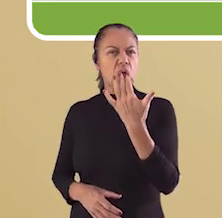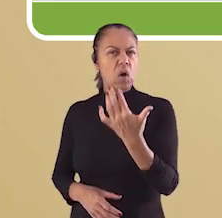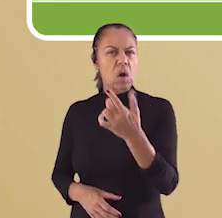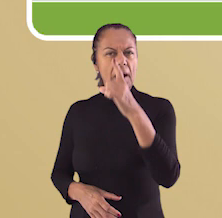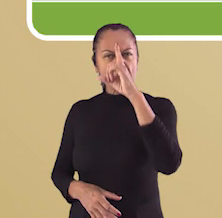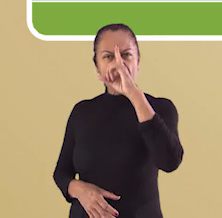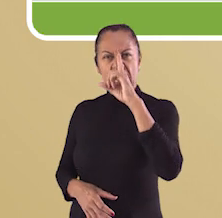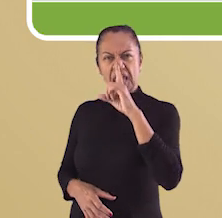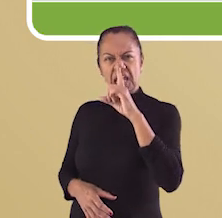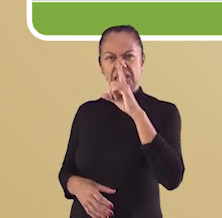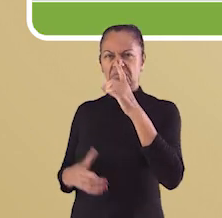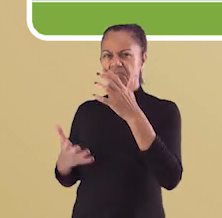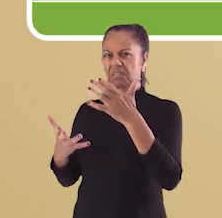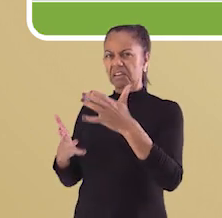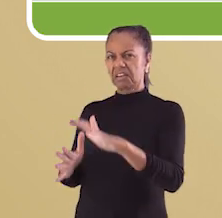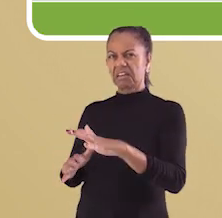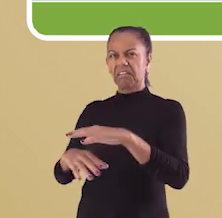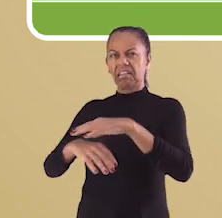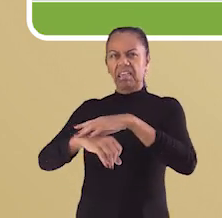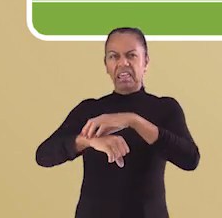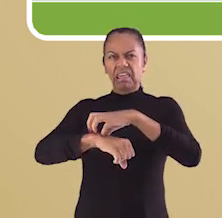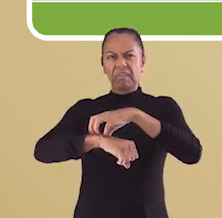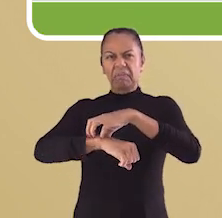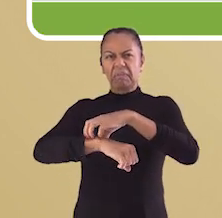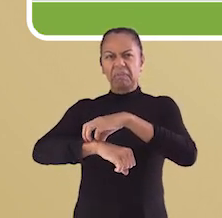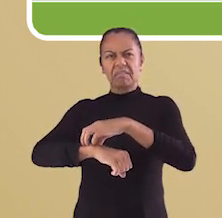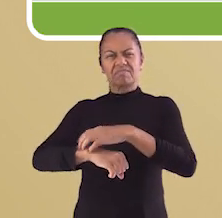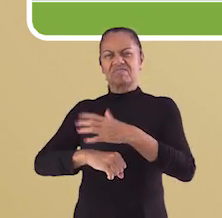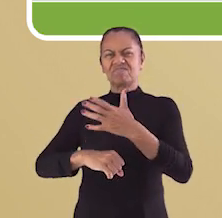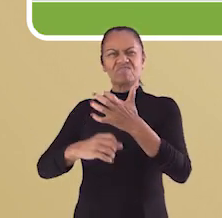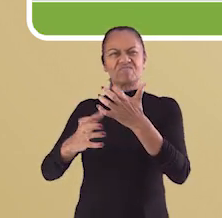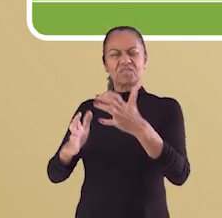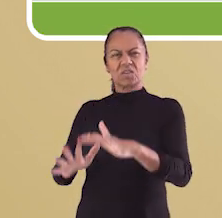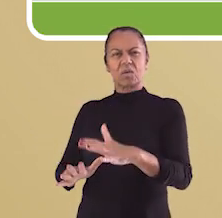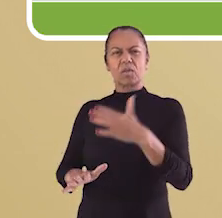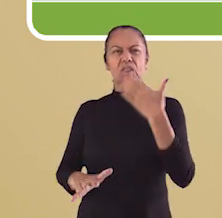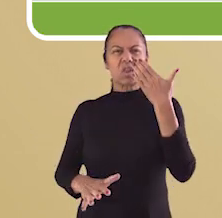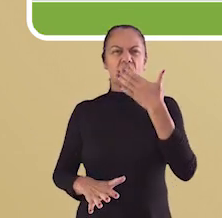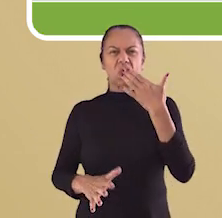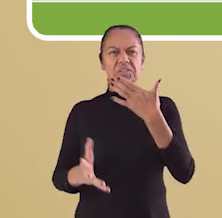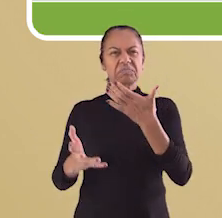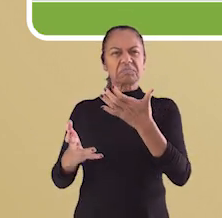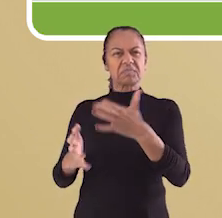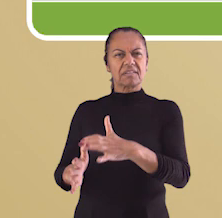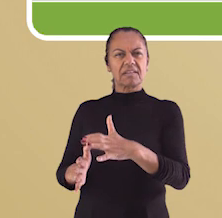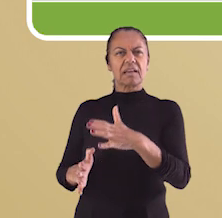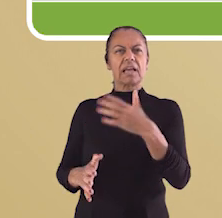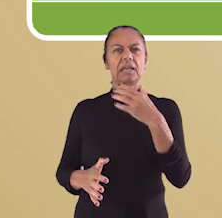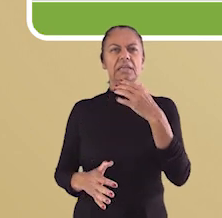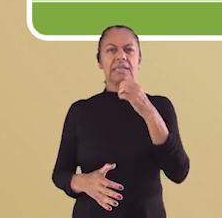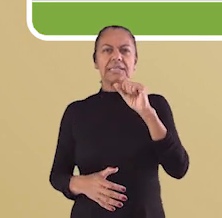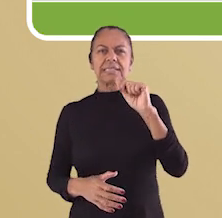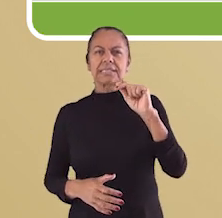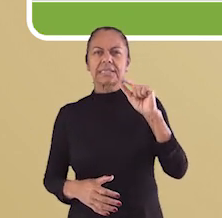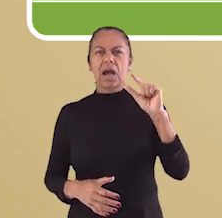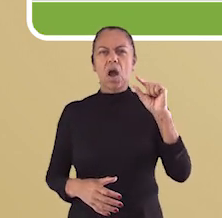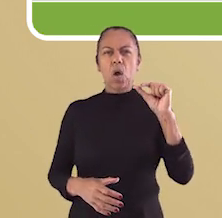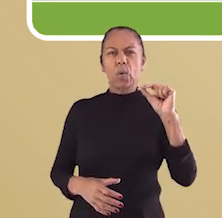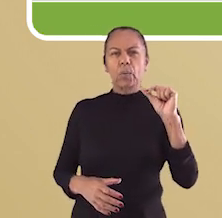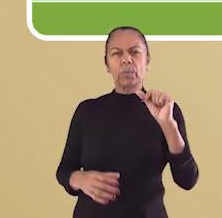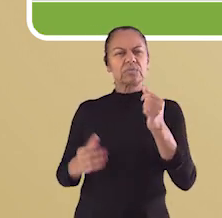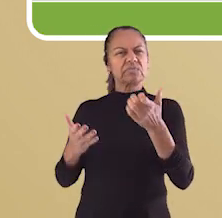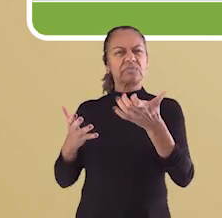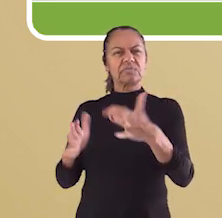eu não como nada que é liso, eu não como nada que é áspero, eu não como nada salgado, eu não como nada doce. Imagina a